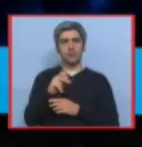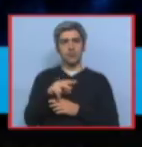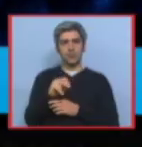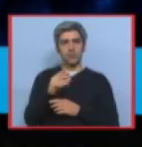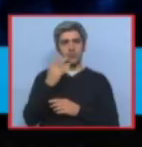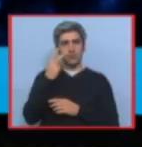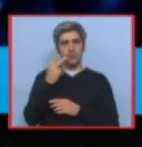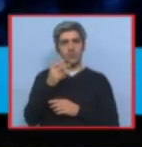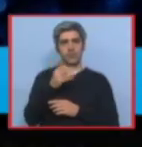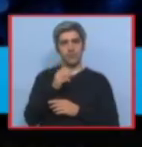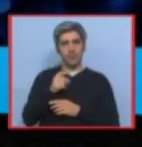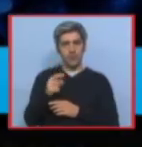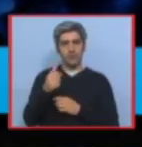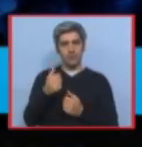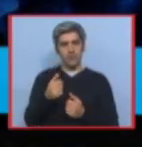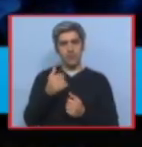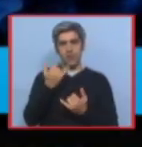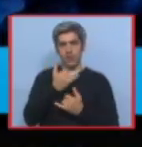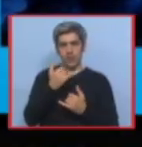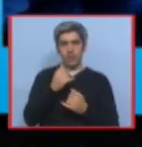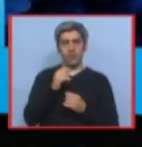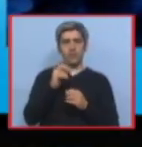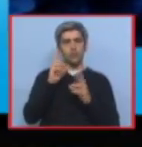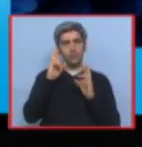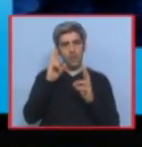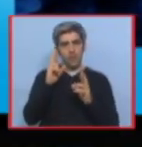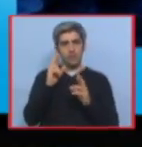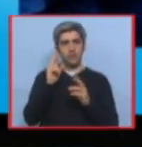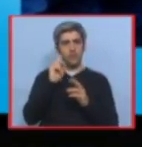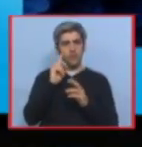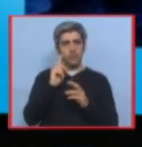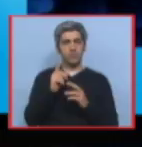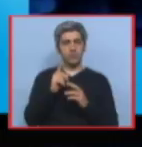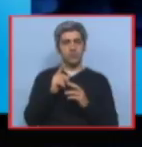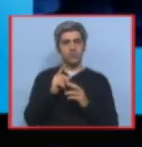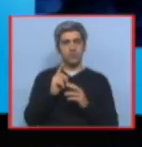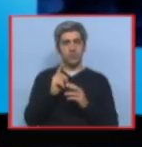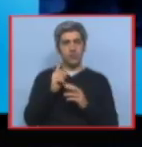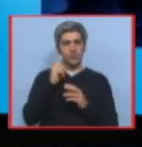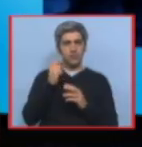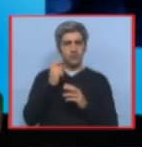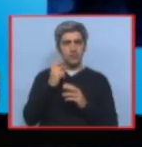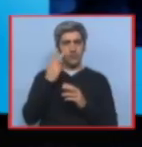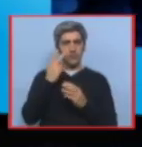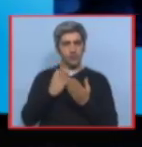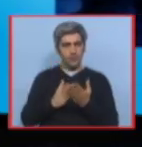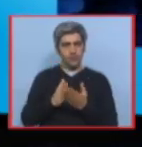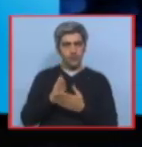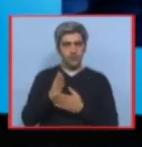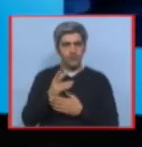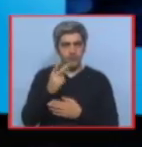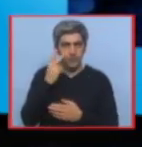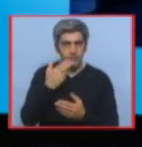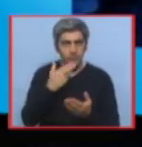e bem, alegria, esperança, todos estes valores que são indispensáveis para viver, para uma